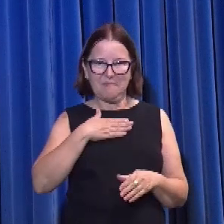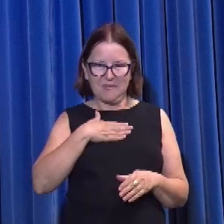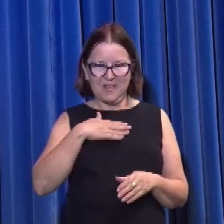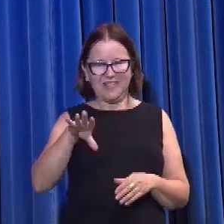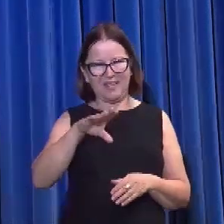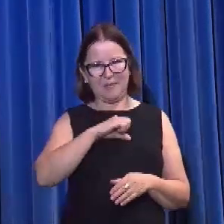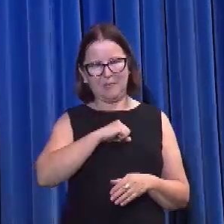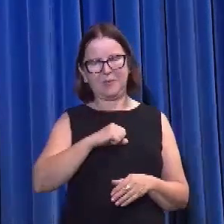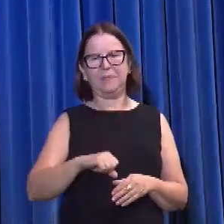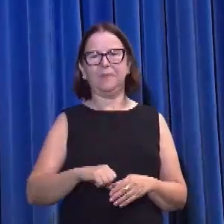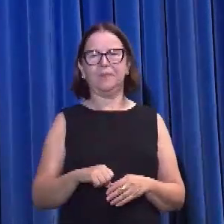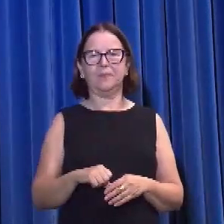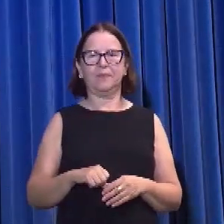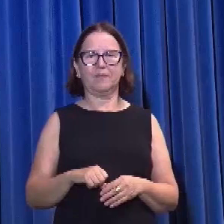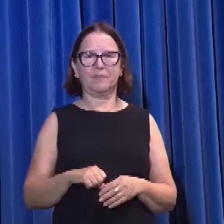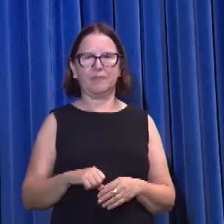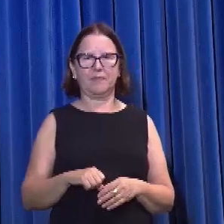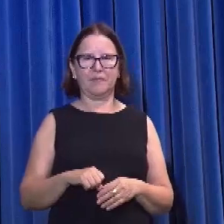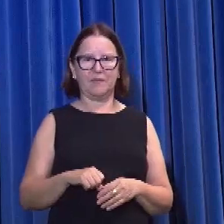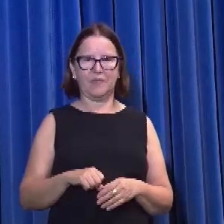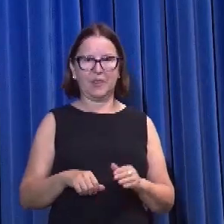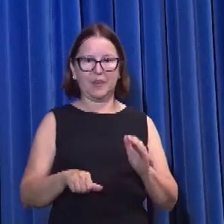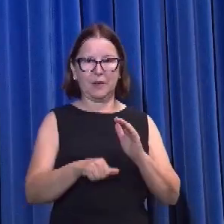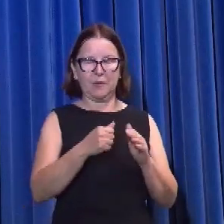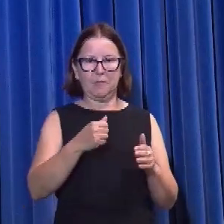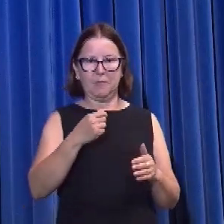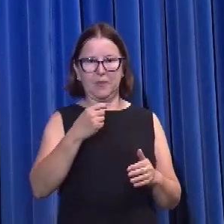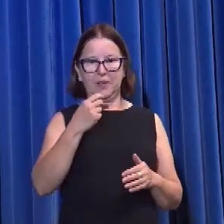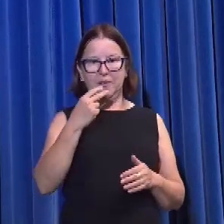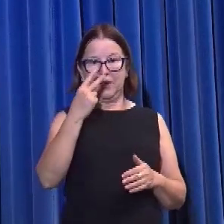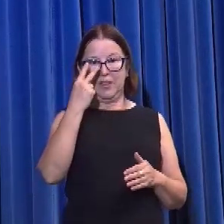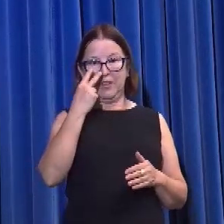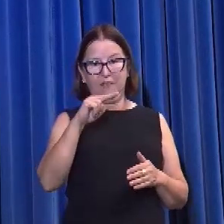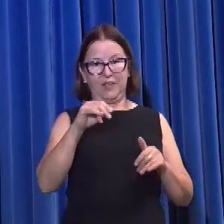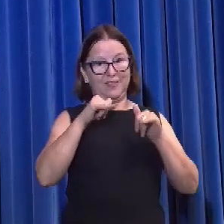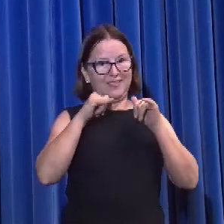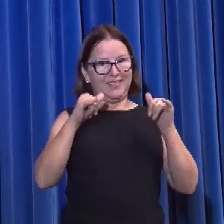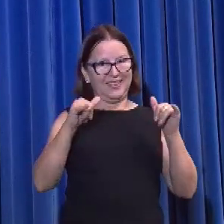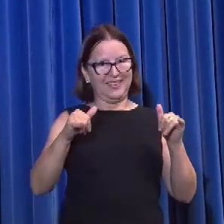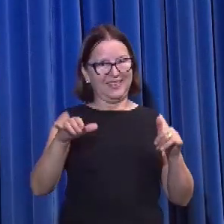Primeiro, nesse versículo, eu encontro uma declaração de amor. Eu